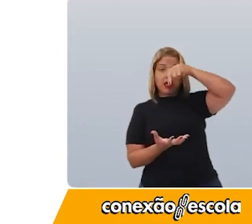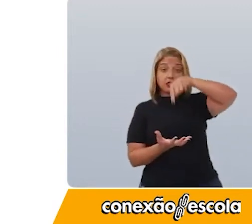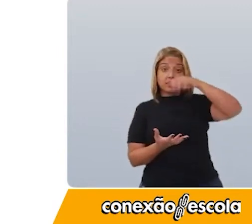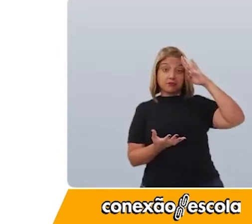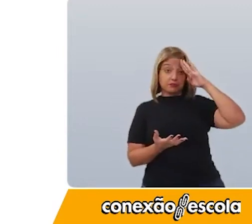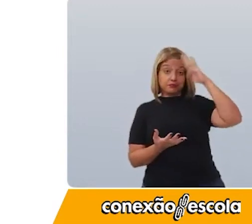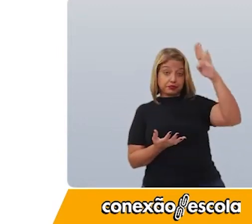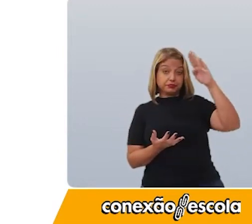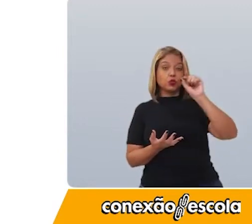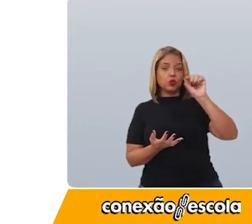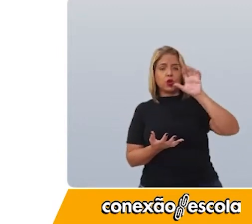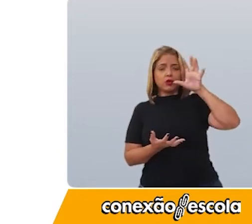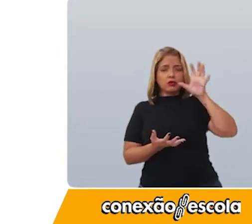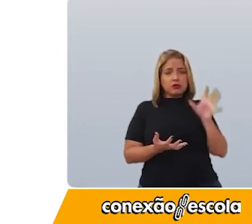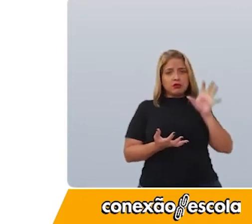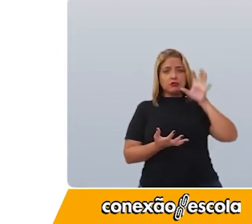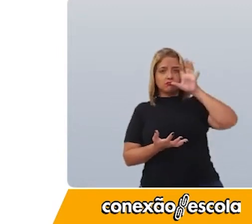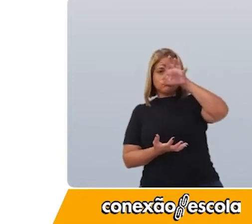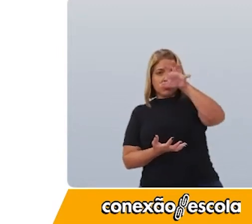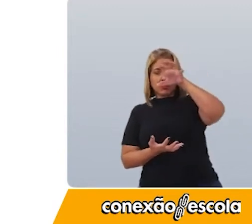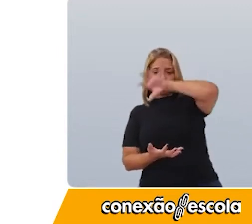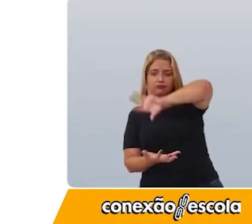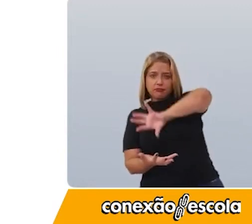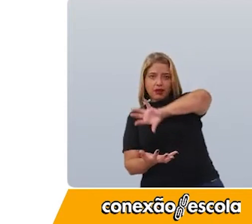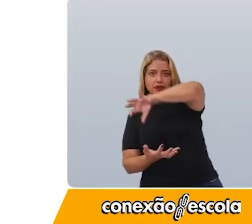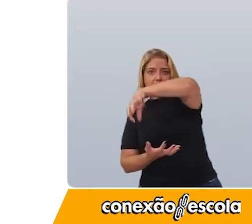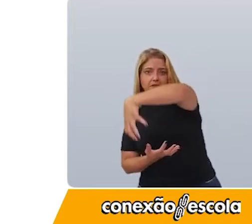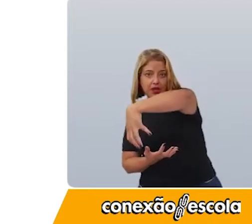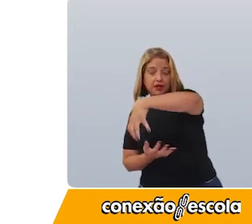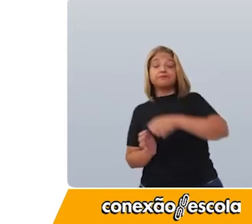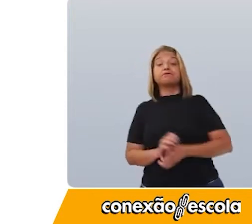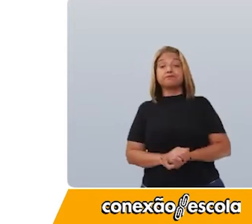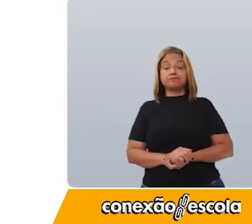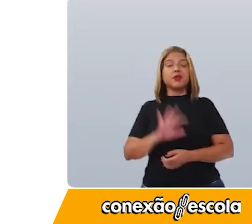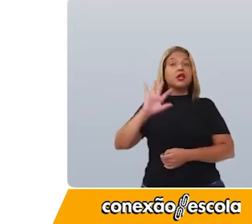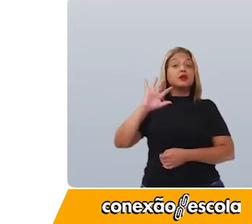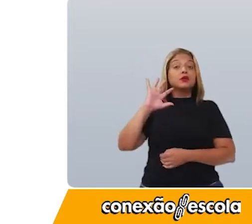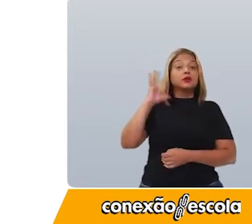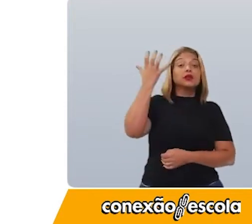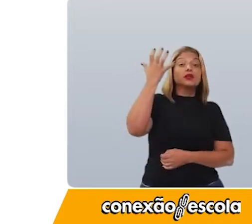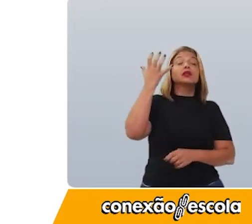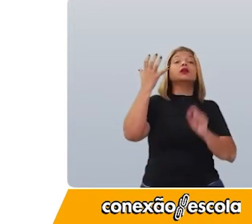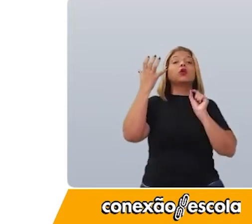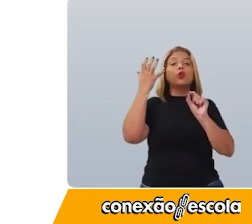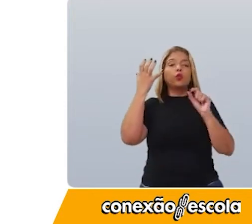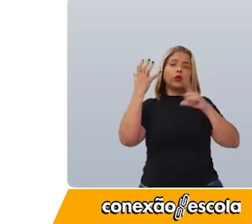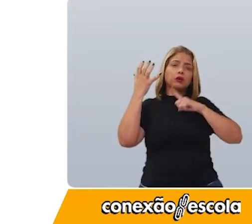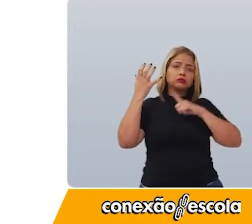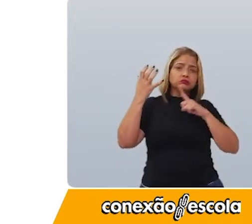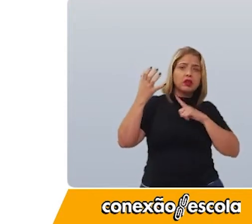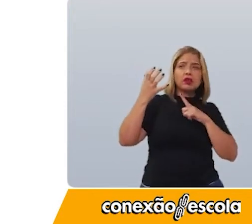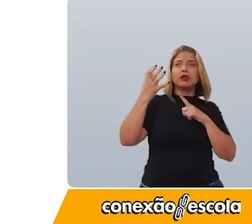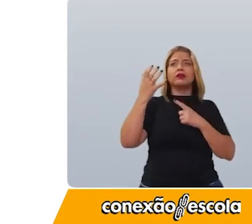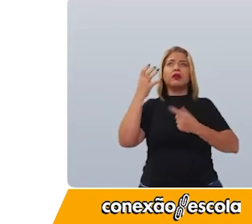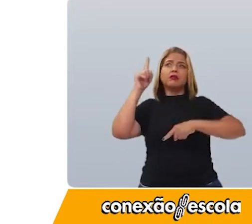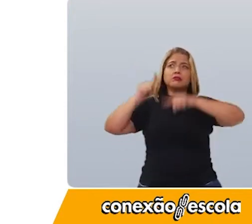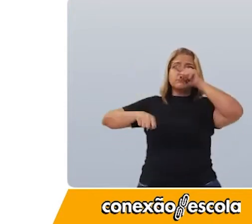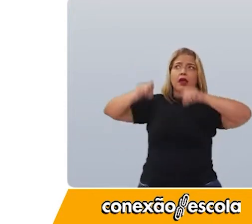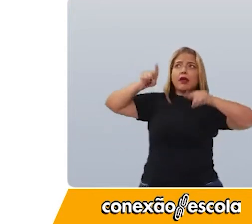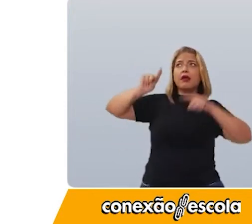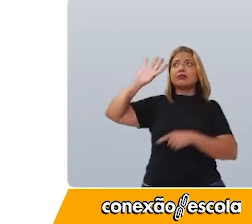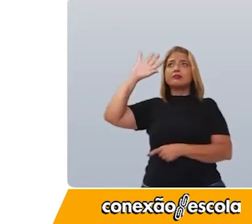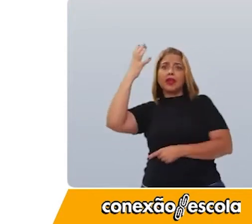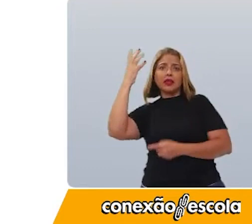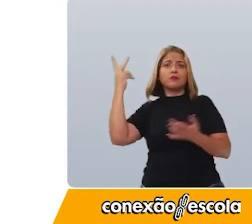predominantes em uma região, que o clima é uma sucessão de tempos atmosféricos, que